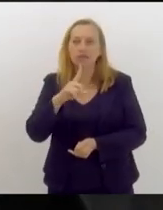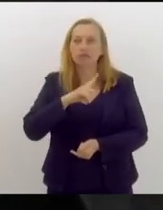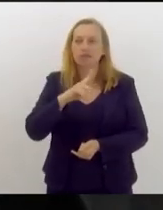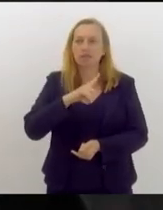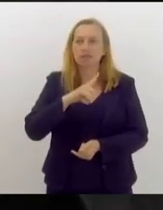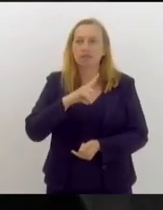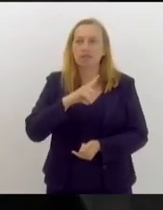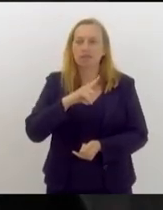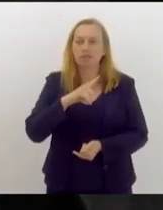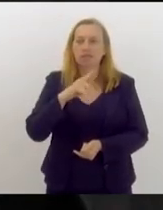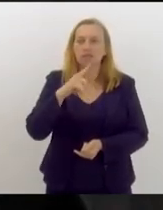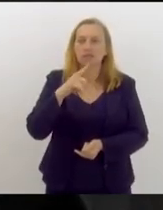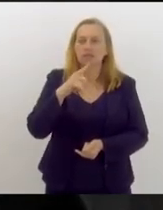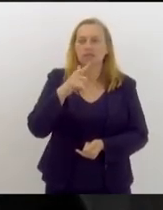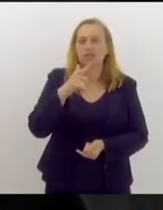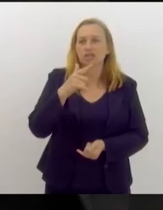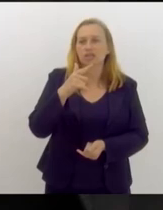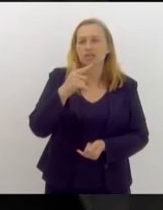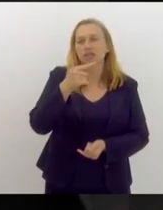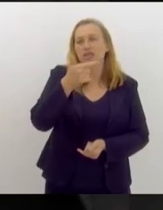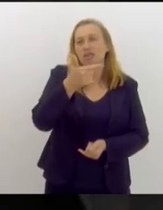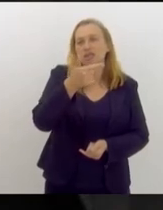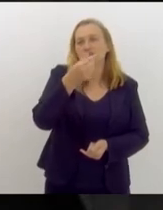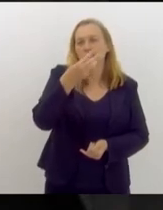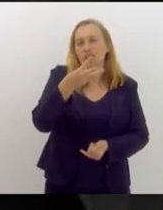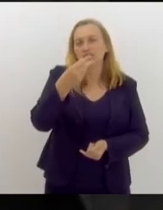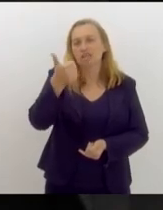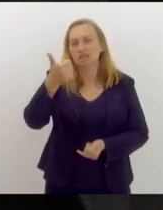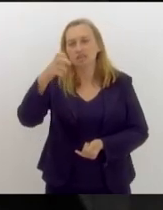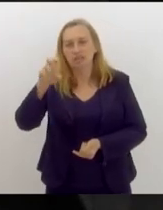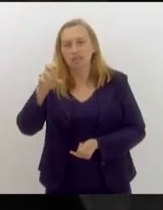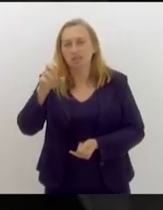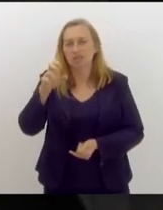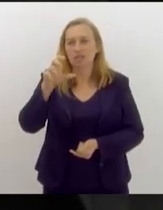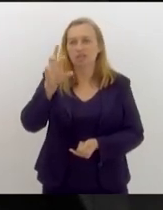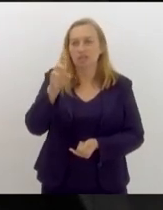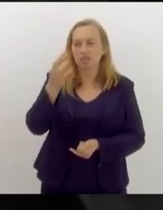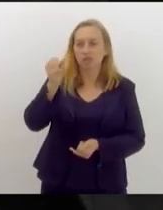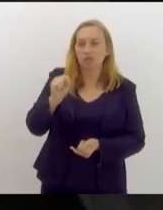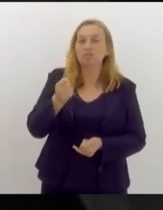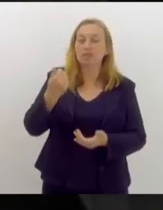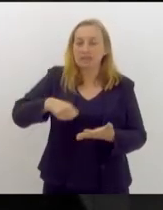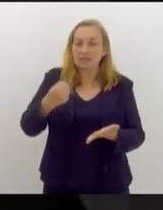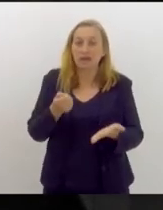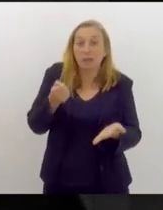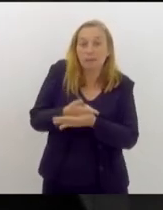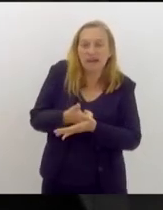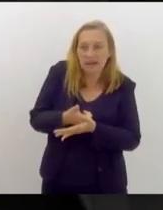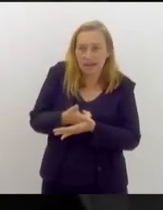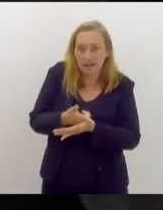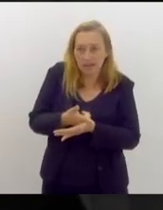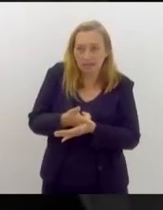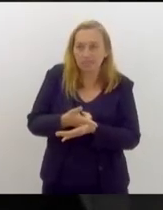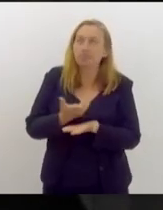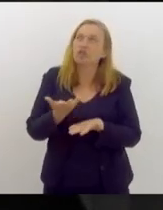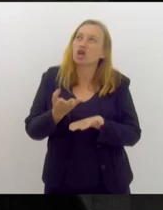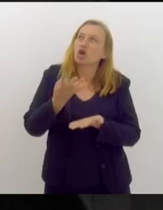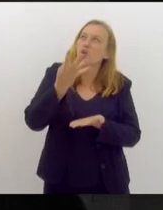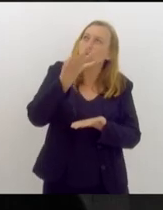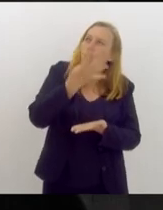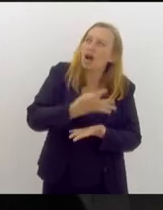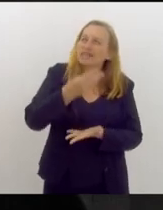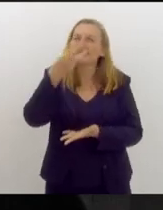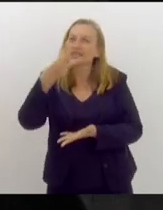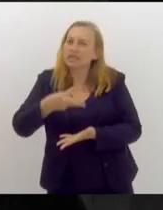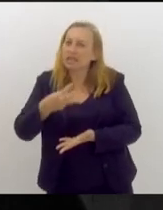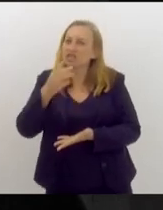e que tinha que pagar a luz com o montante na ordem de 43